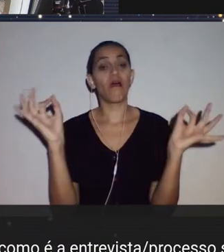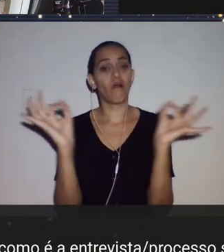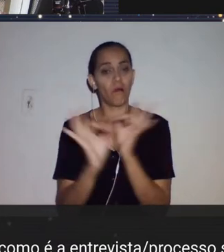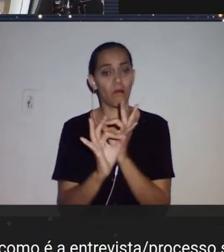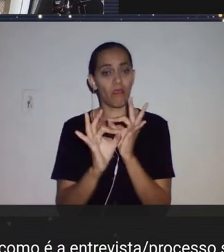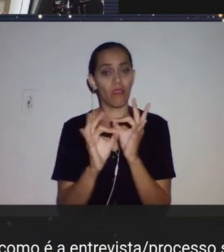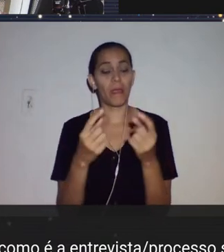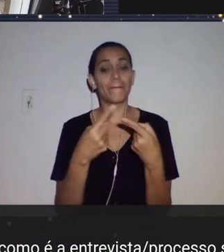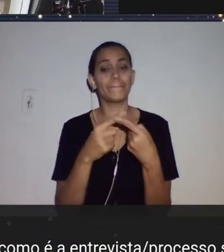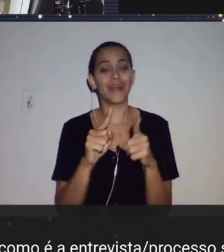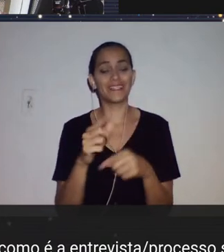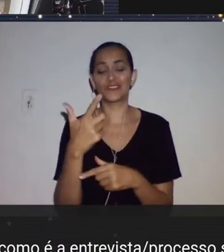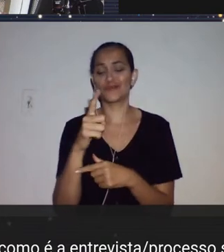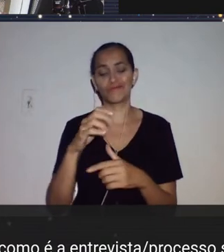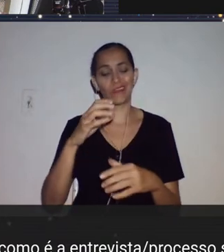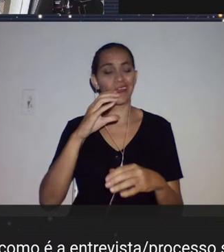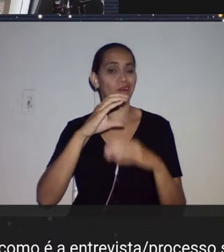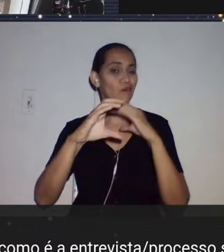visto,